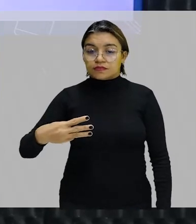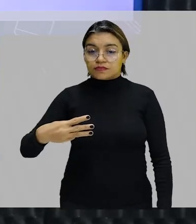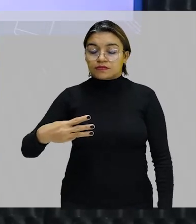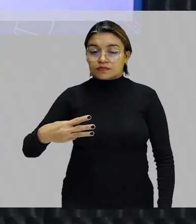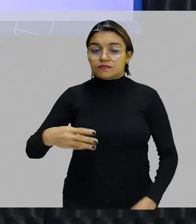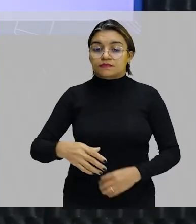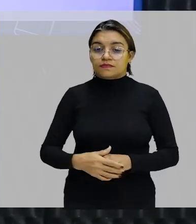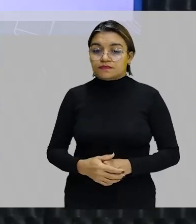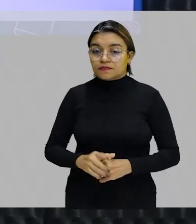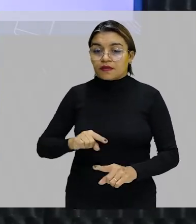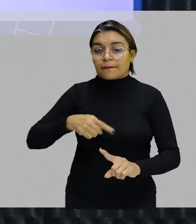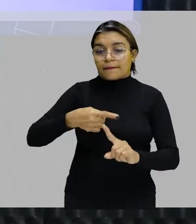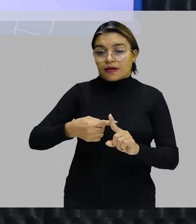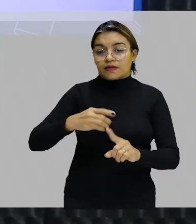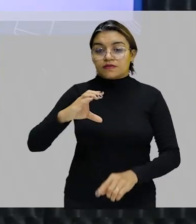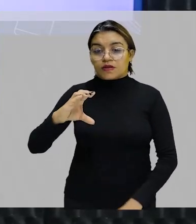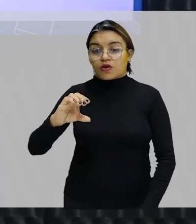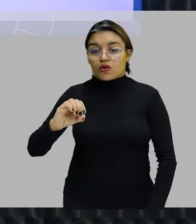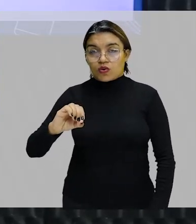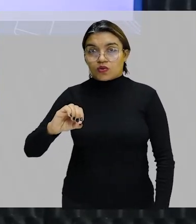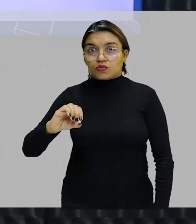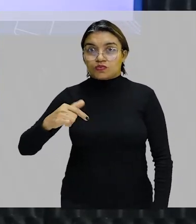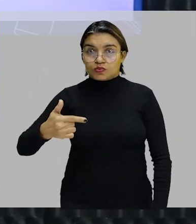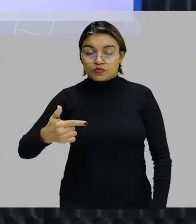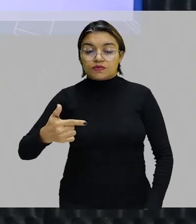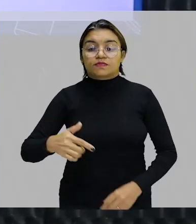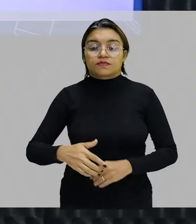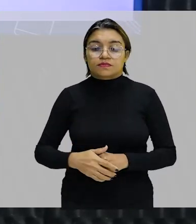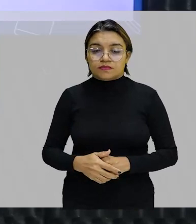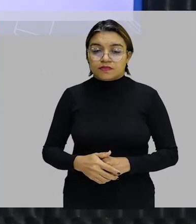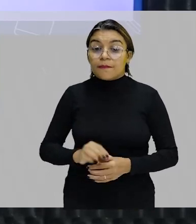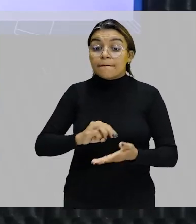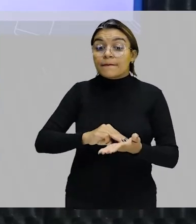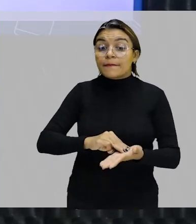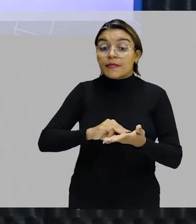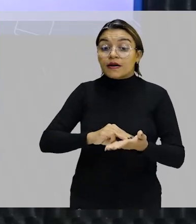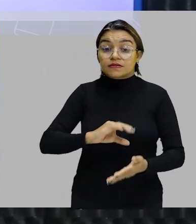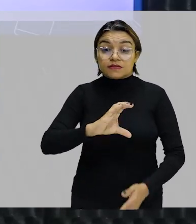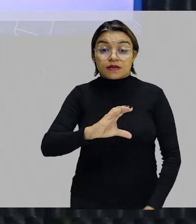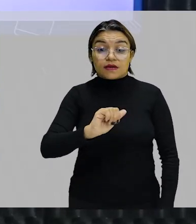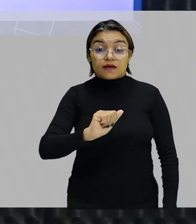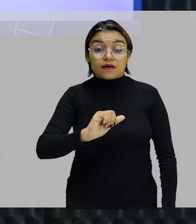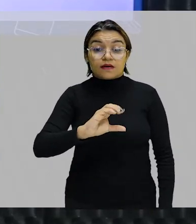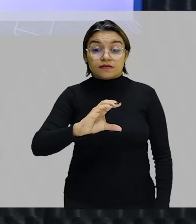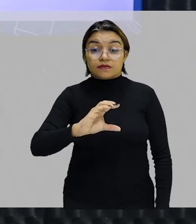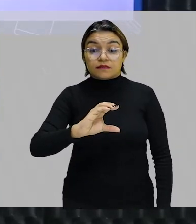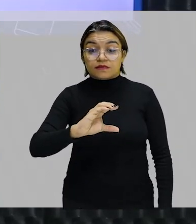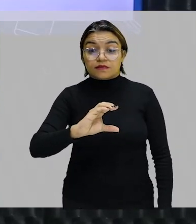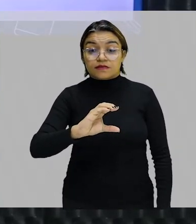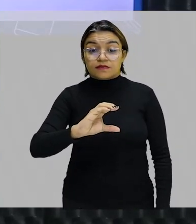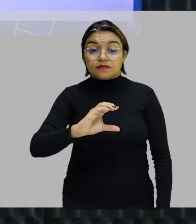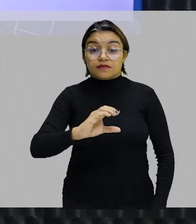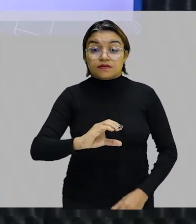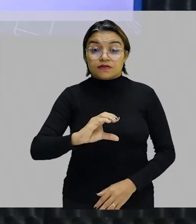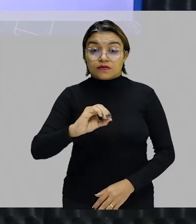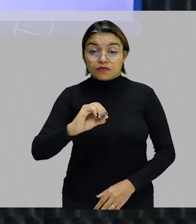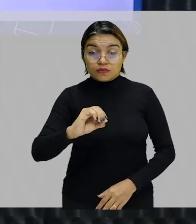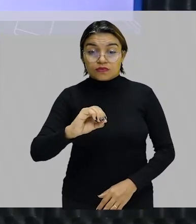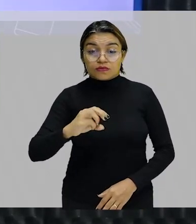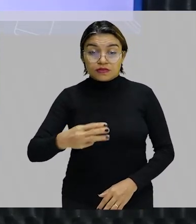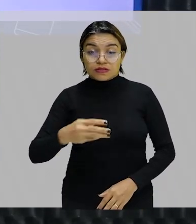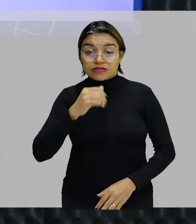cálcio, mais o gás carbônico. Qual a massa de óxido de cálcio, o CaO, obtida a partir da